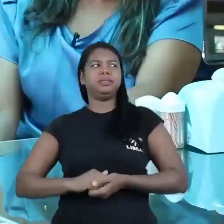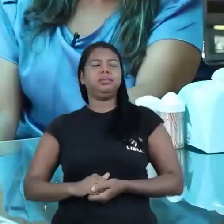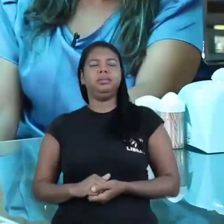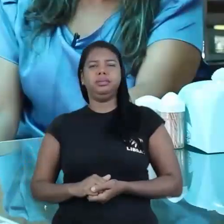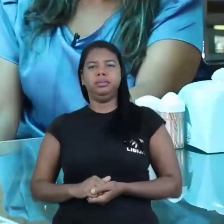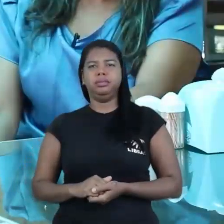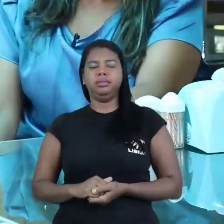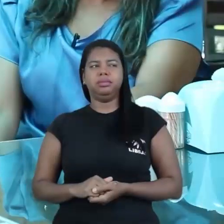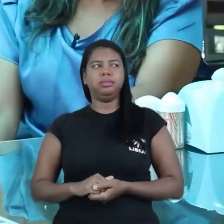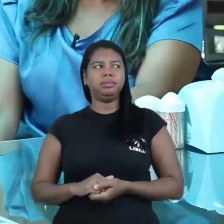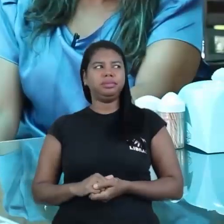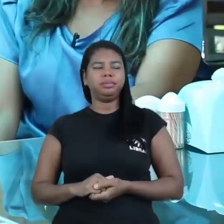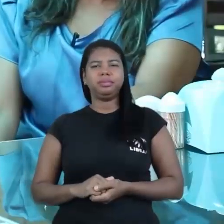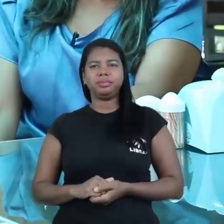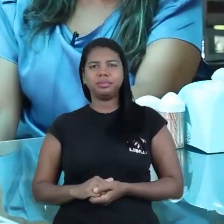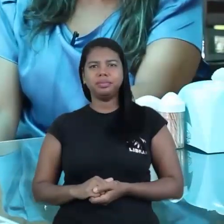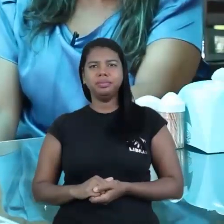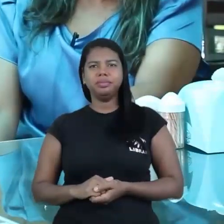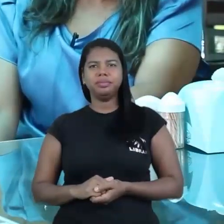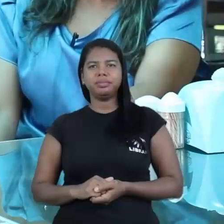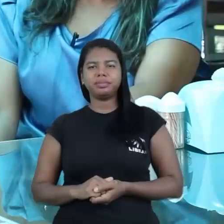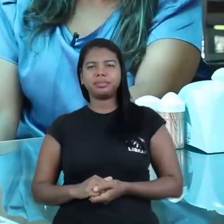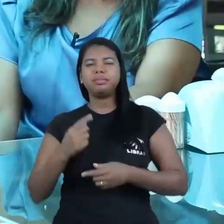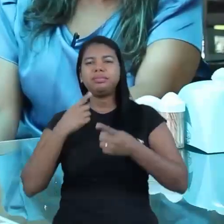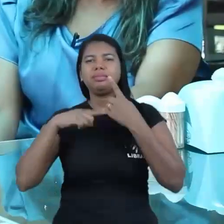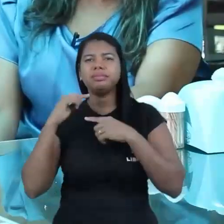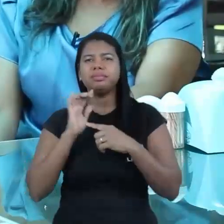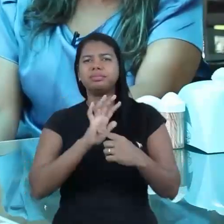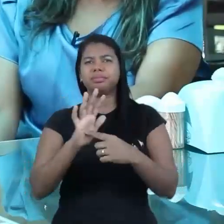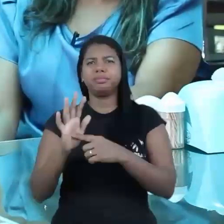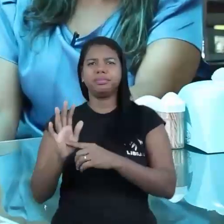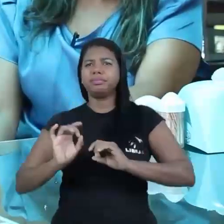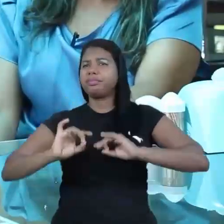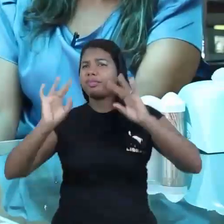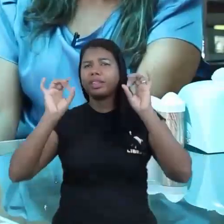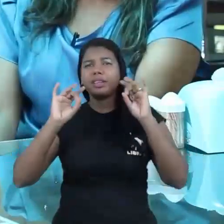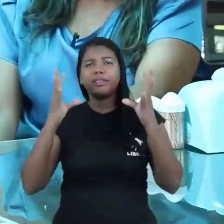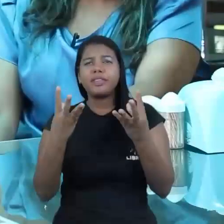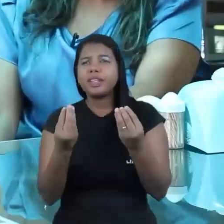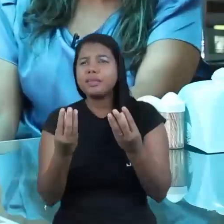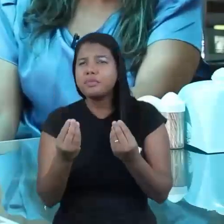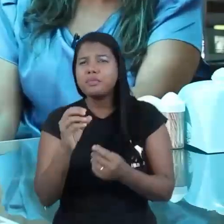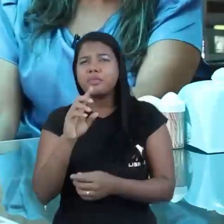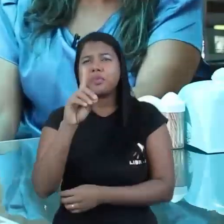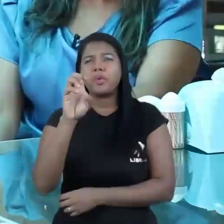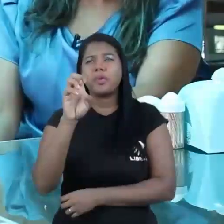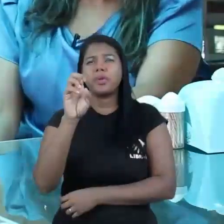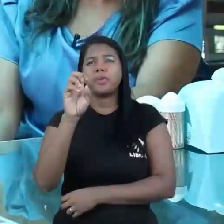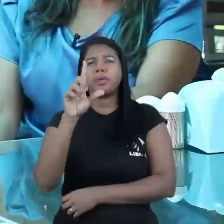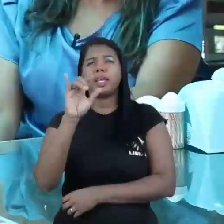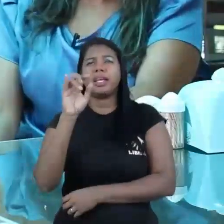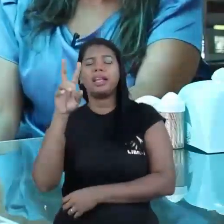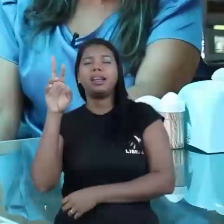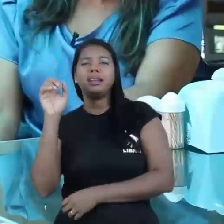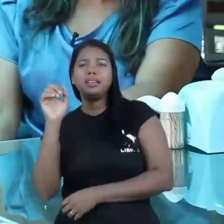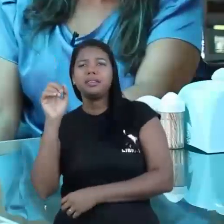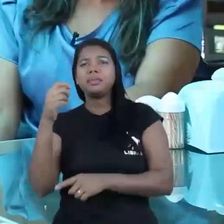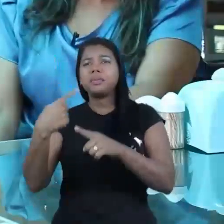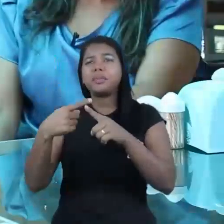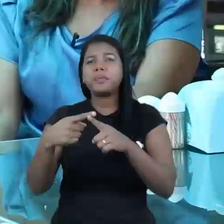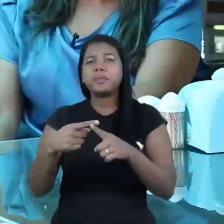vezes não deixou a desejar. O delivery vendia muito. Que bom, o pessoal, né? Em casa, que não podia sair,